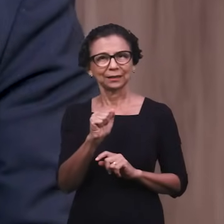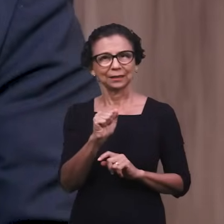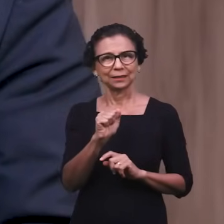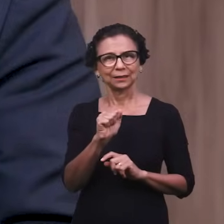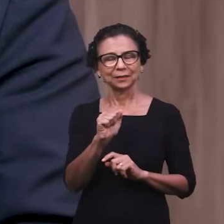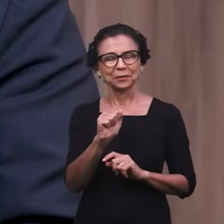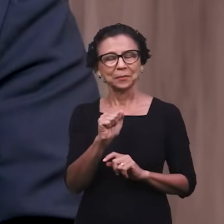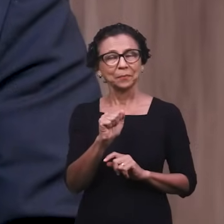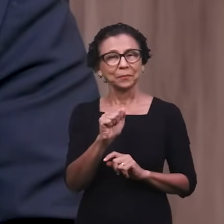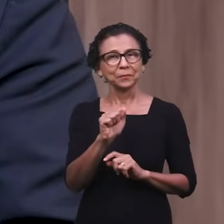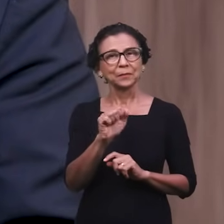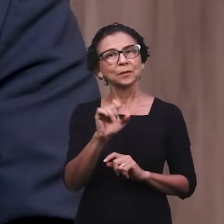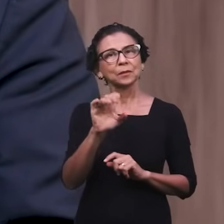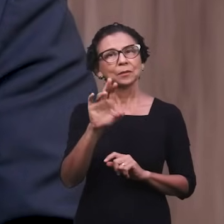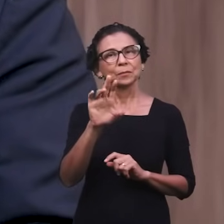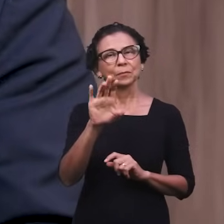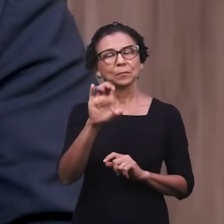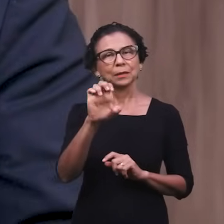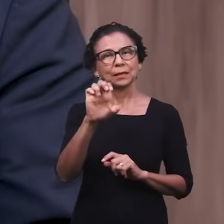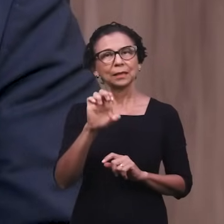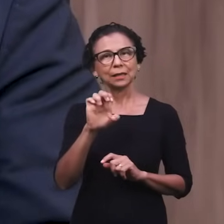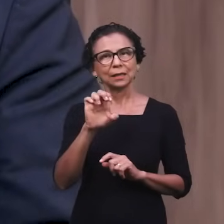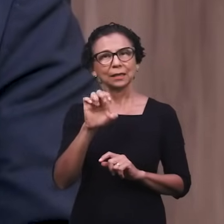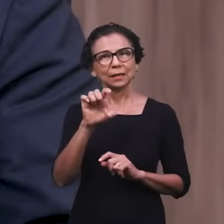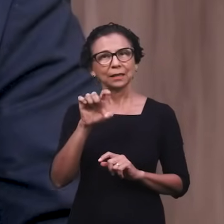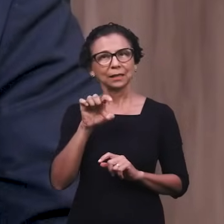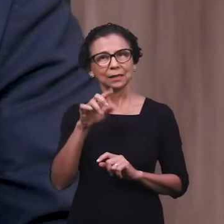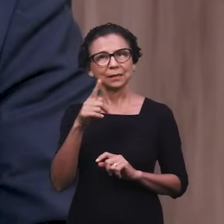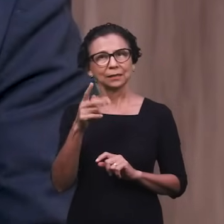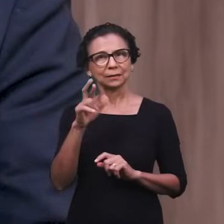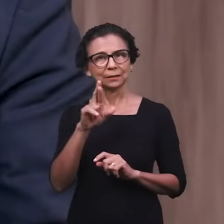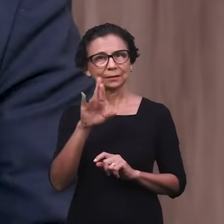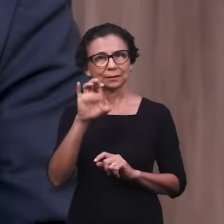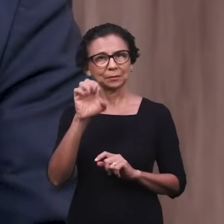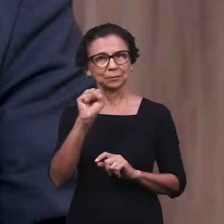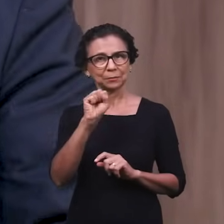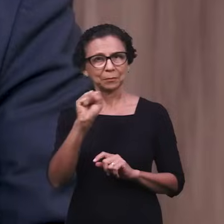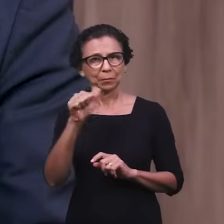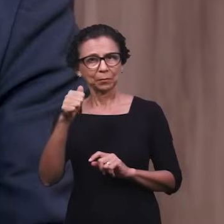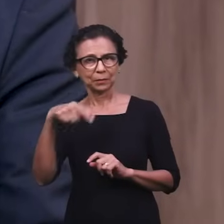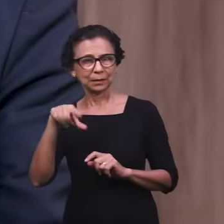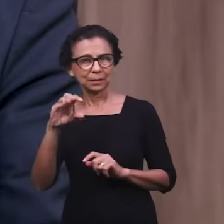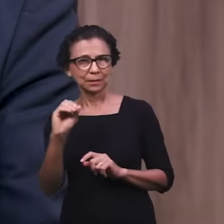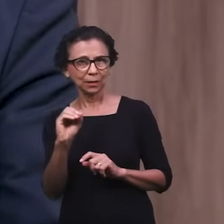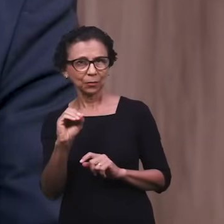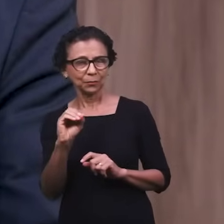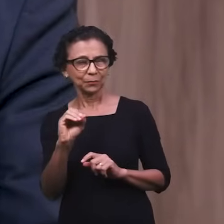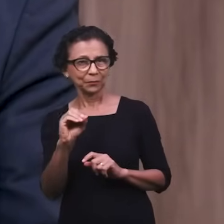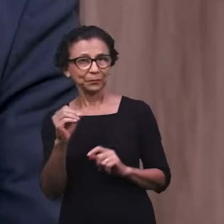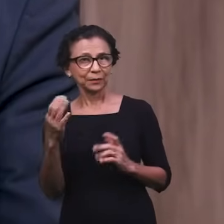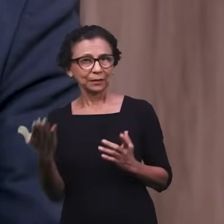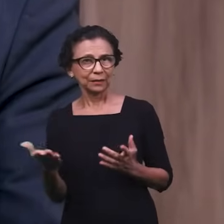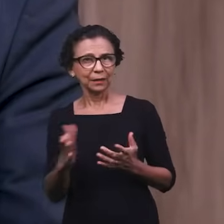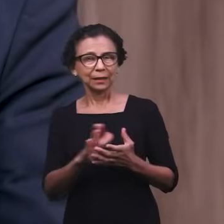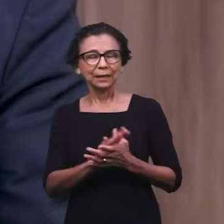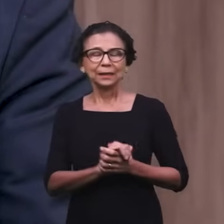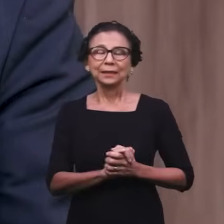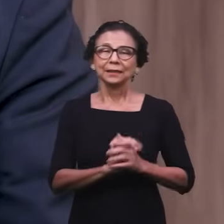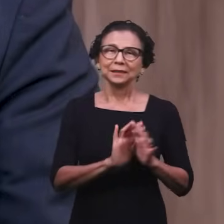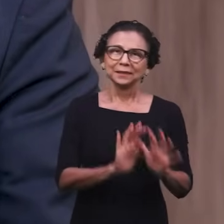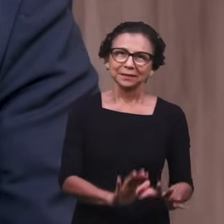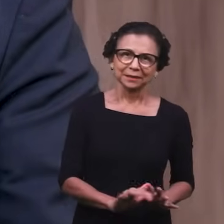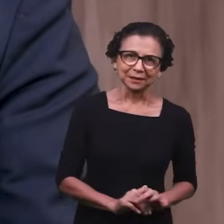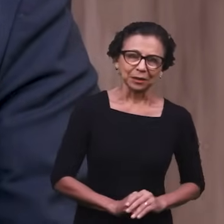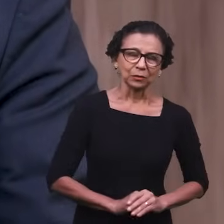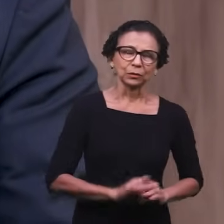artificial teria dificuldade de interpretar essa expressão como sendo, assim, algo que estava chamando a atenção da